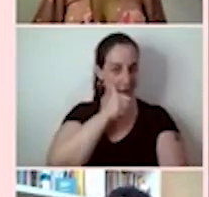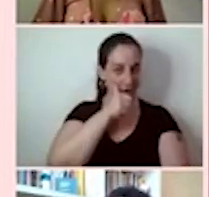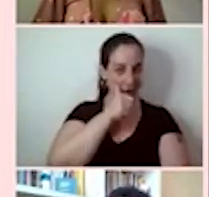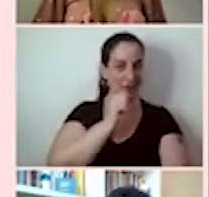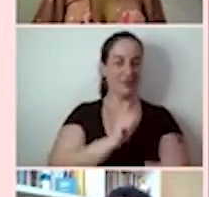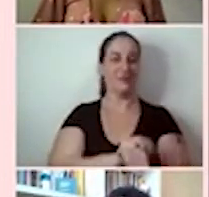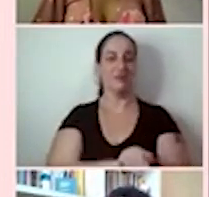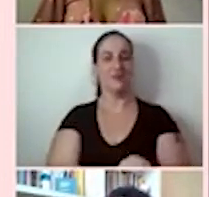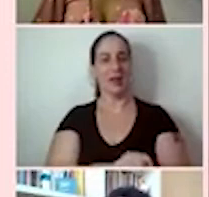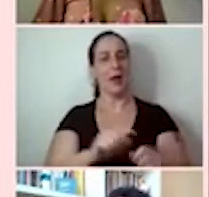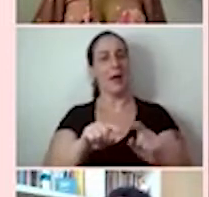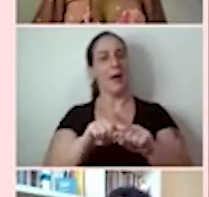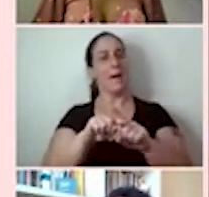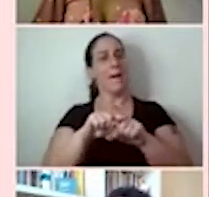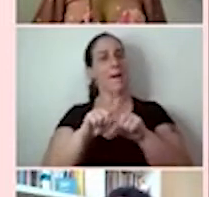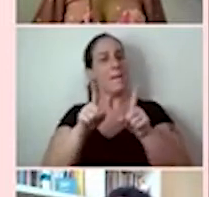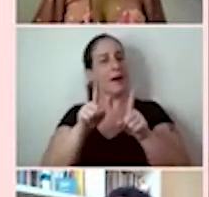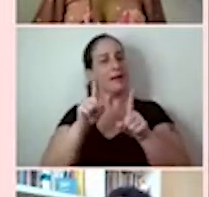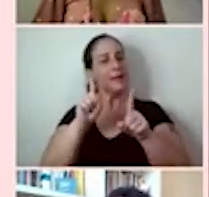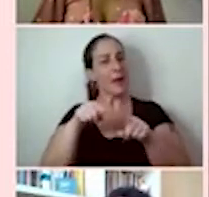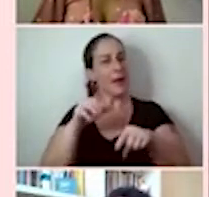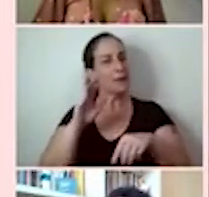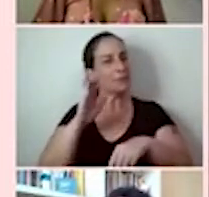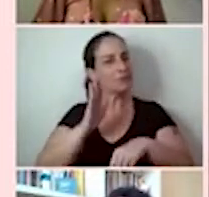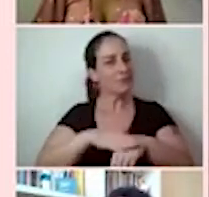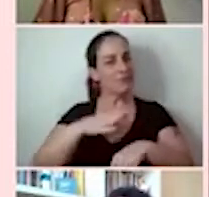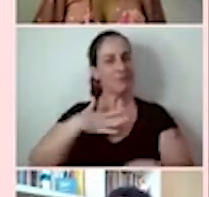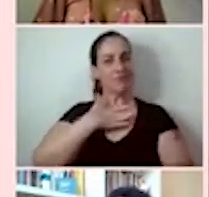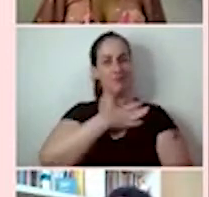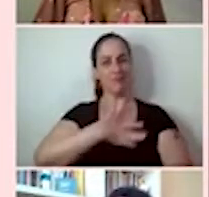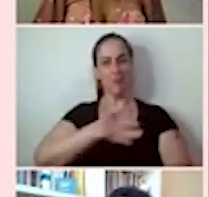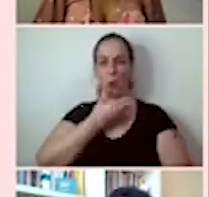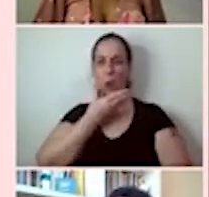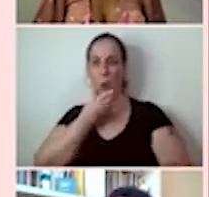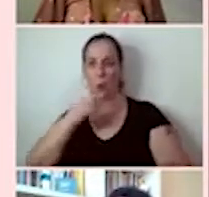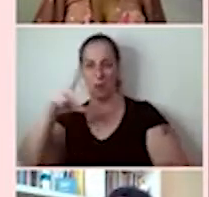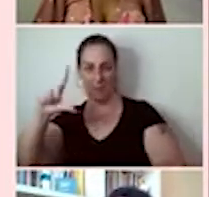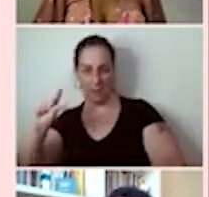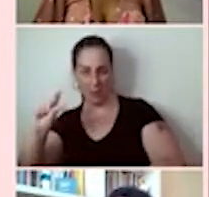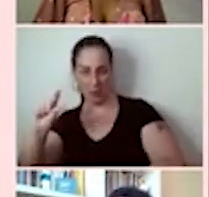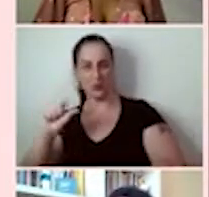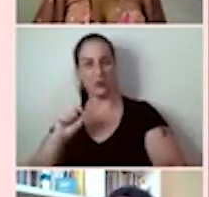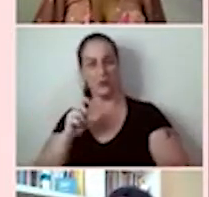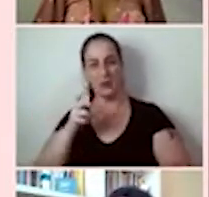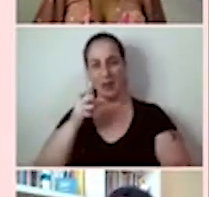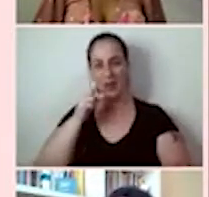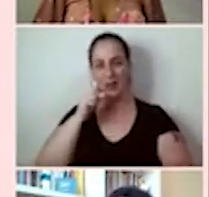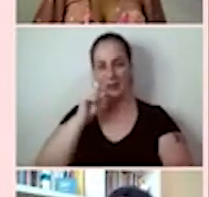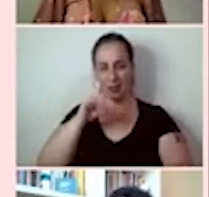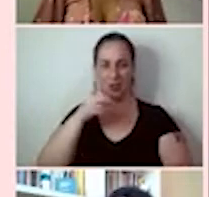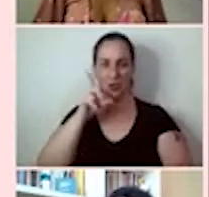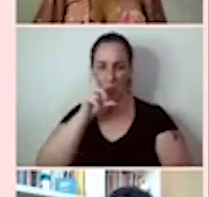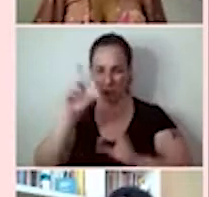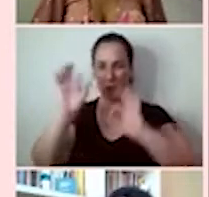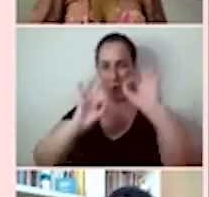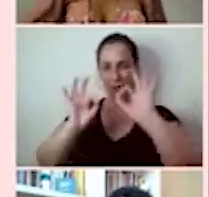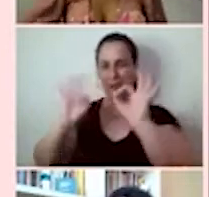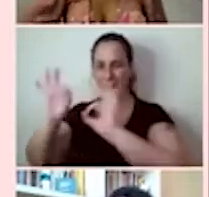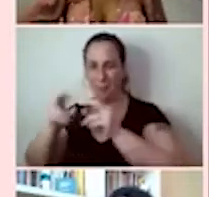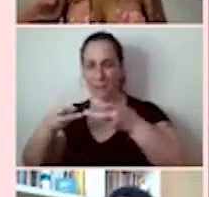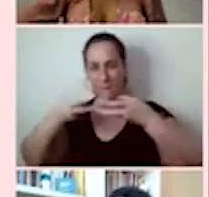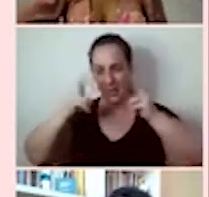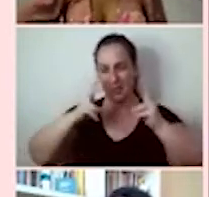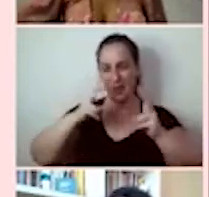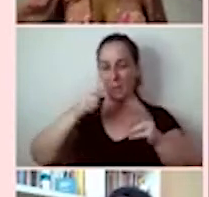mulheres, mas porque elas são mais satisfeitas do que os homens. Quando a gente consegue estratificar, a gente vê que a satisfação